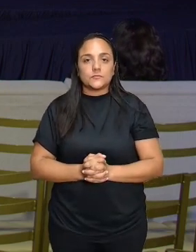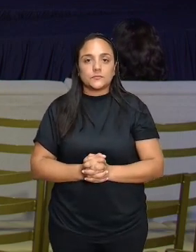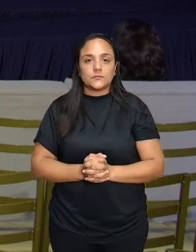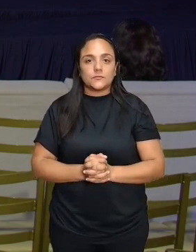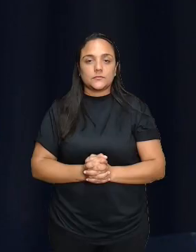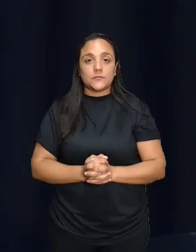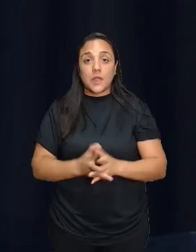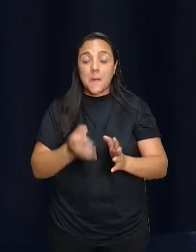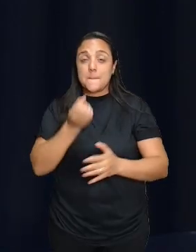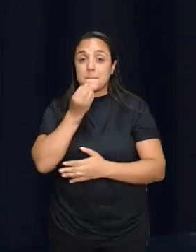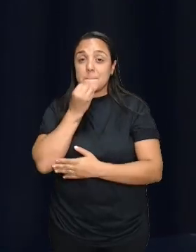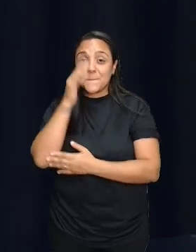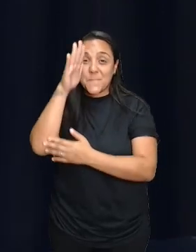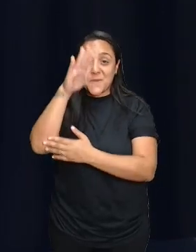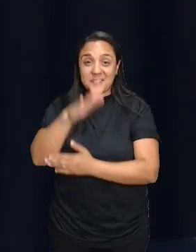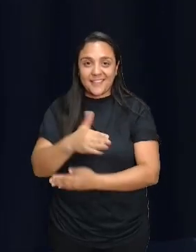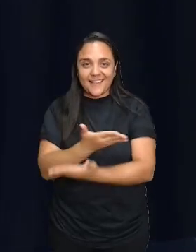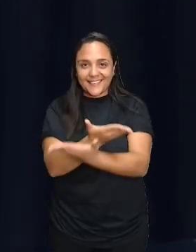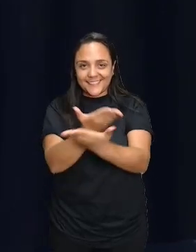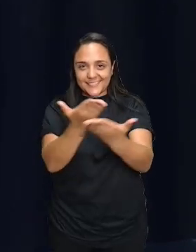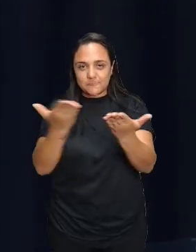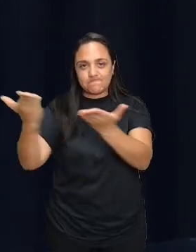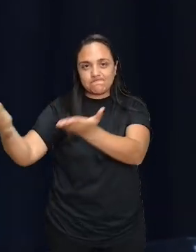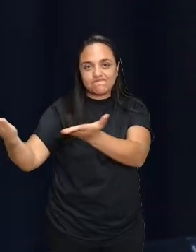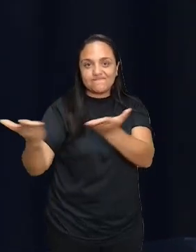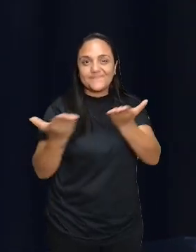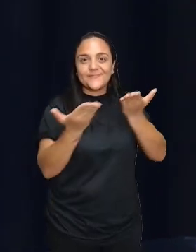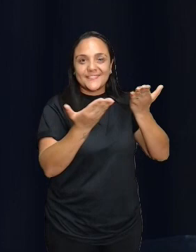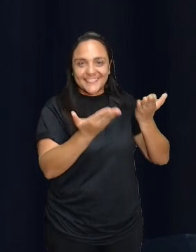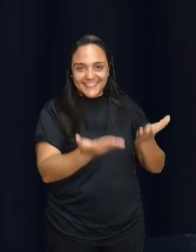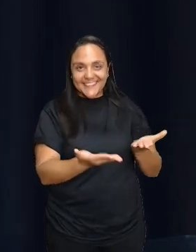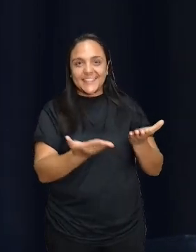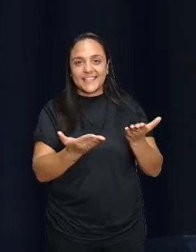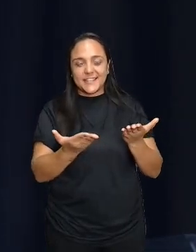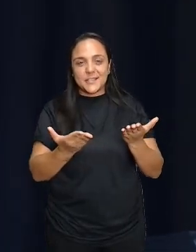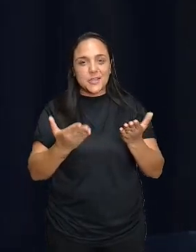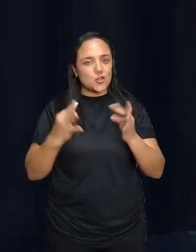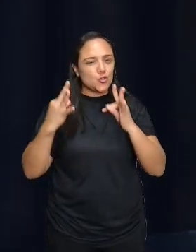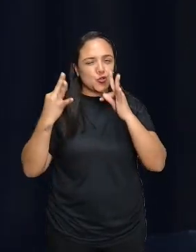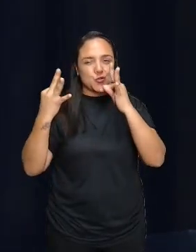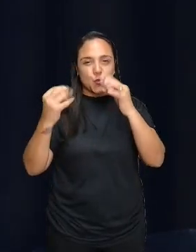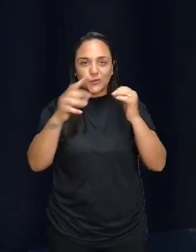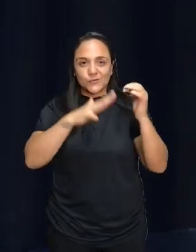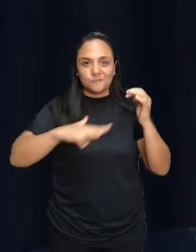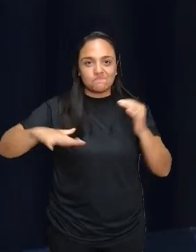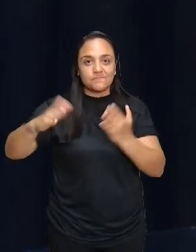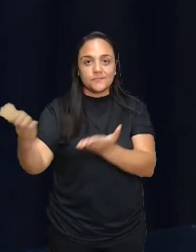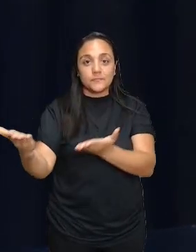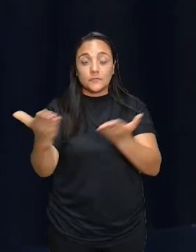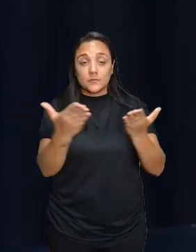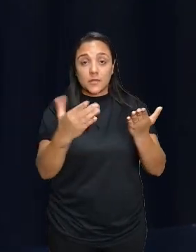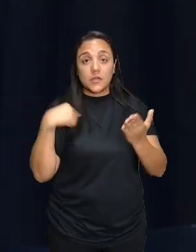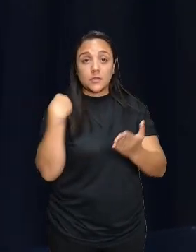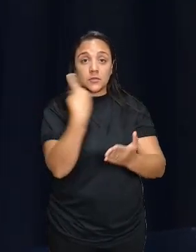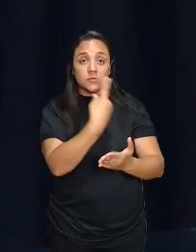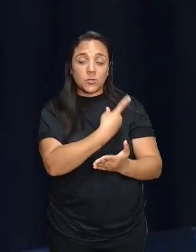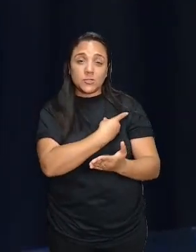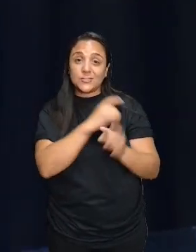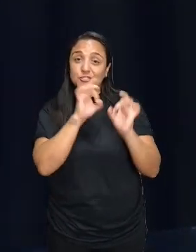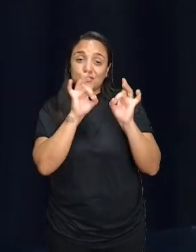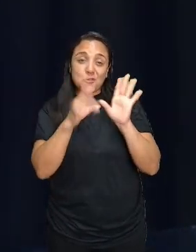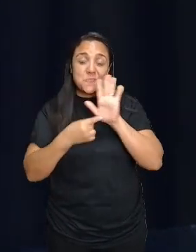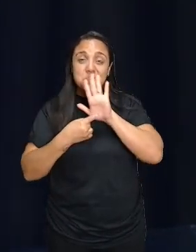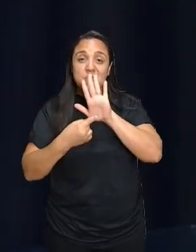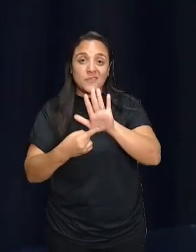Boa tarde, pessoal. Sejam muito bem-vindos, bem-vindas e bem-vindes. Achei super simbólico, na verdade, a